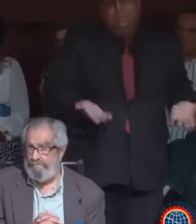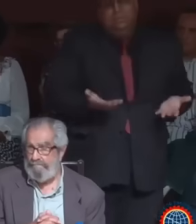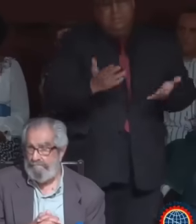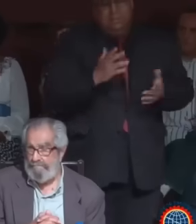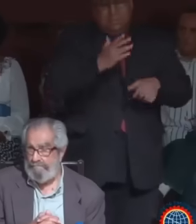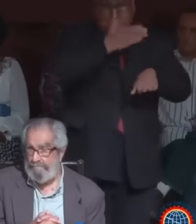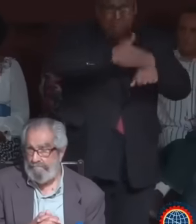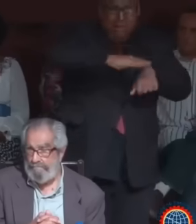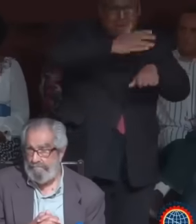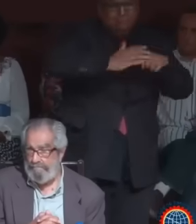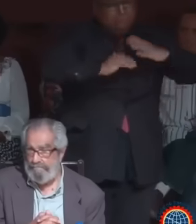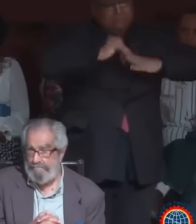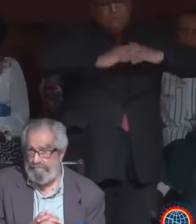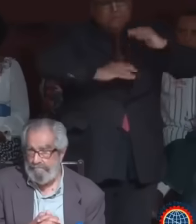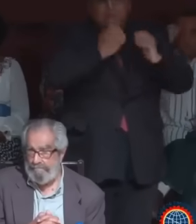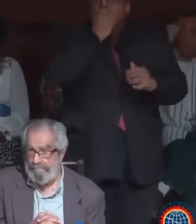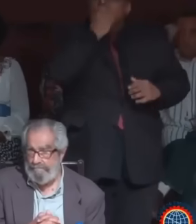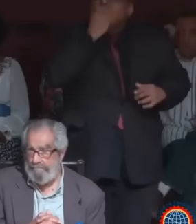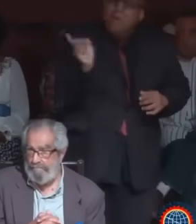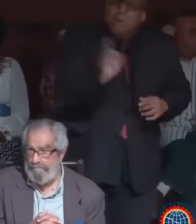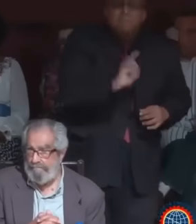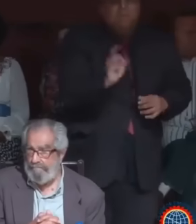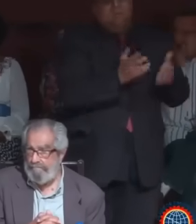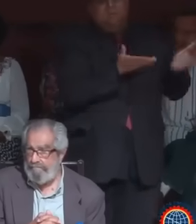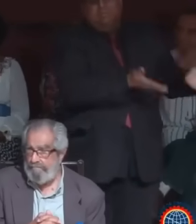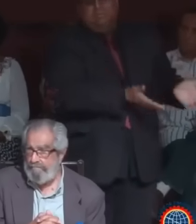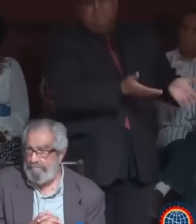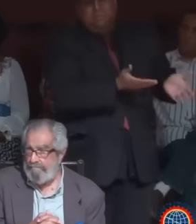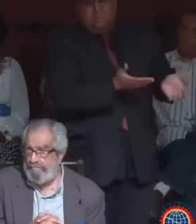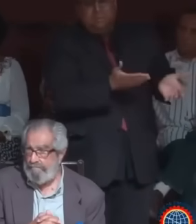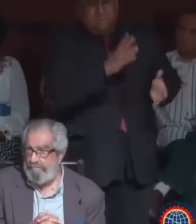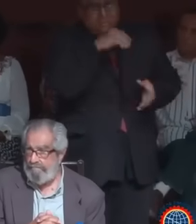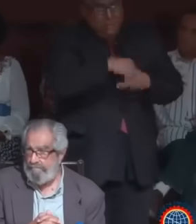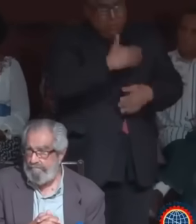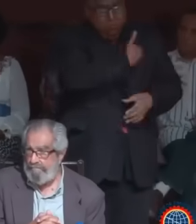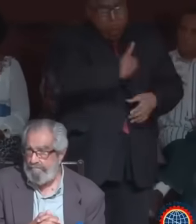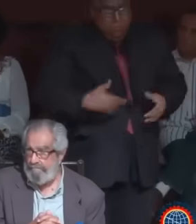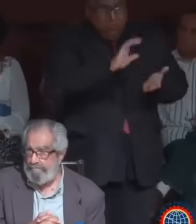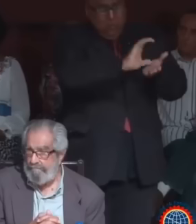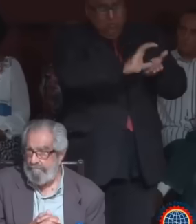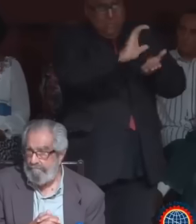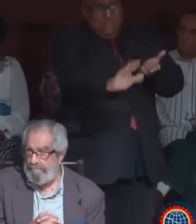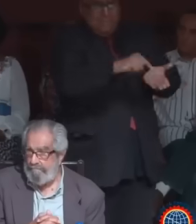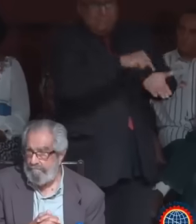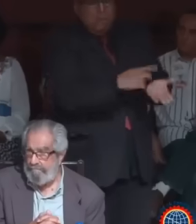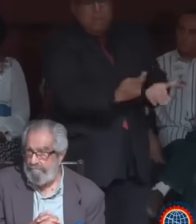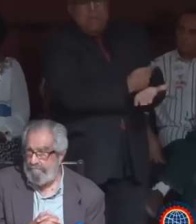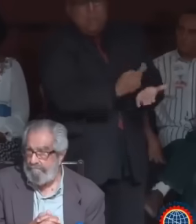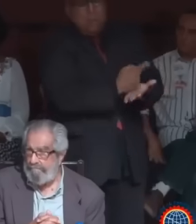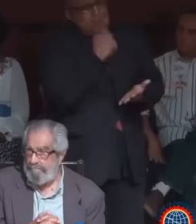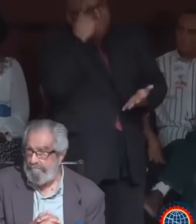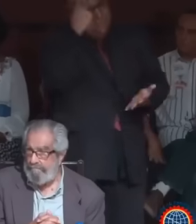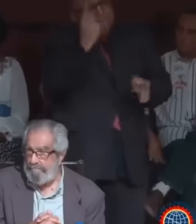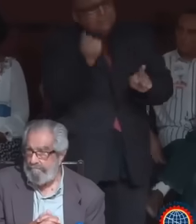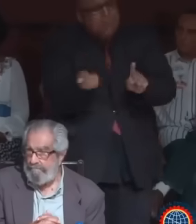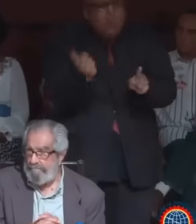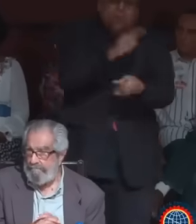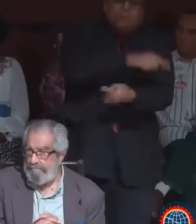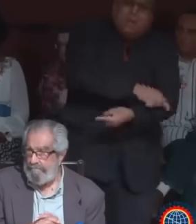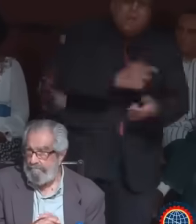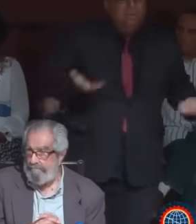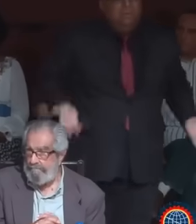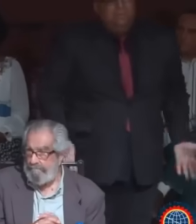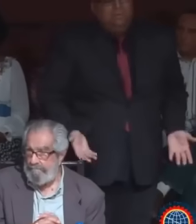uma prática que nós, pela construção do Fundo Público de Financiamento, imaginávamos que pudesse ser